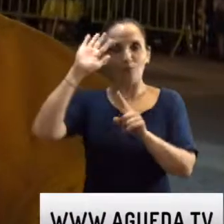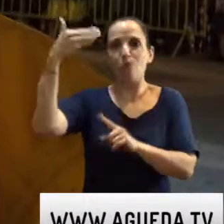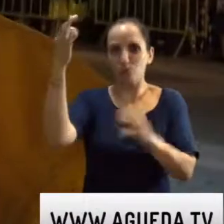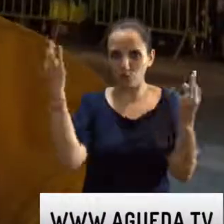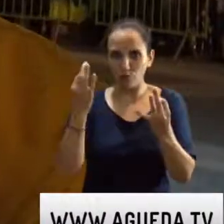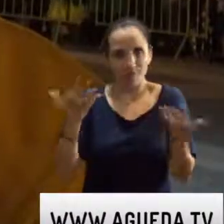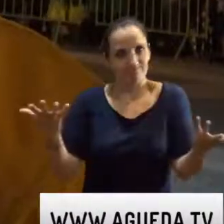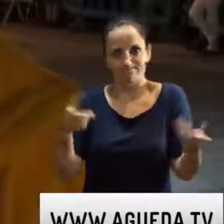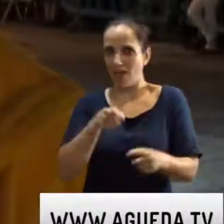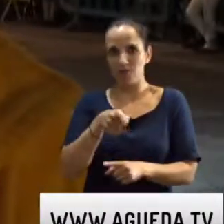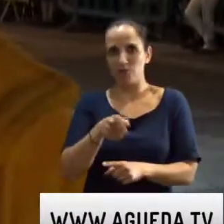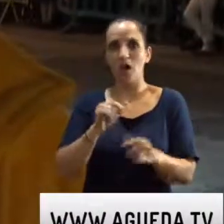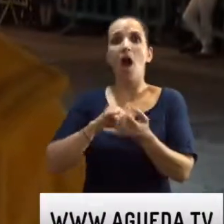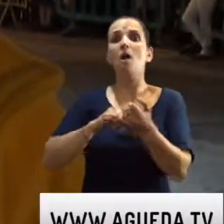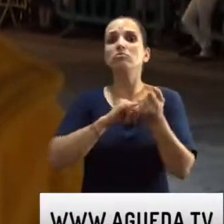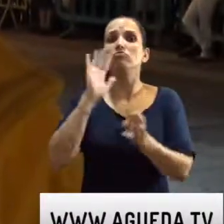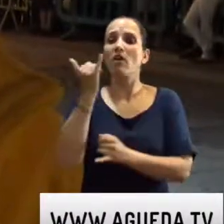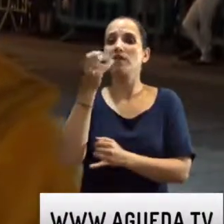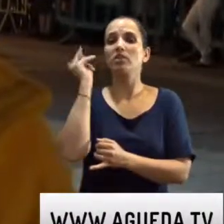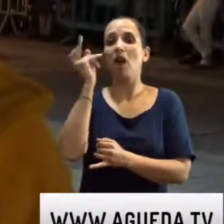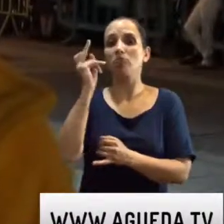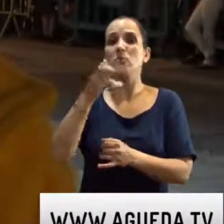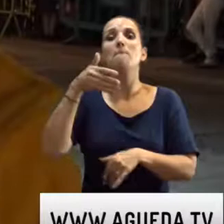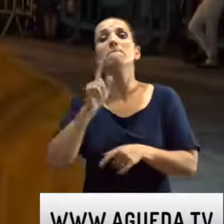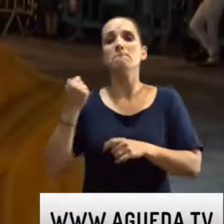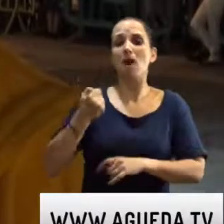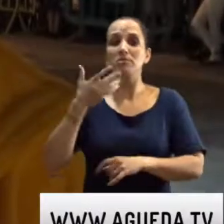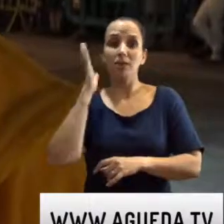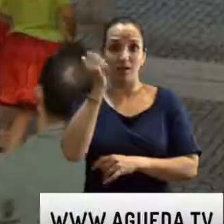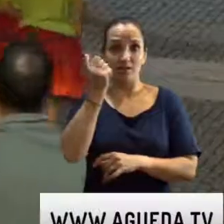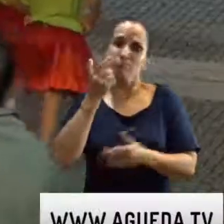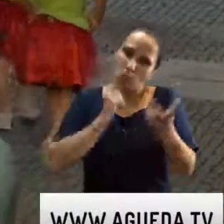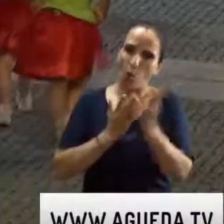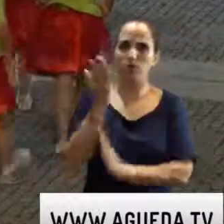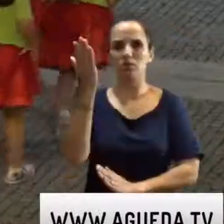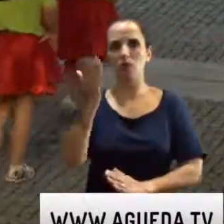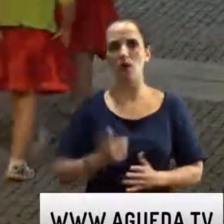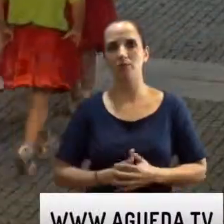e então está tudo dito. A associação faz 20 anos, tem 15 de marchas, é para continuar.